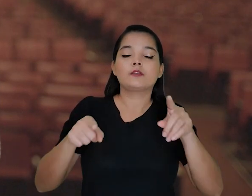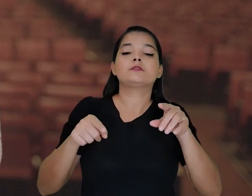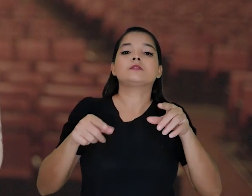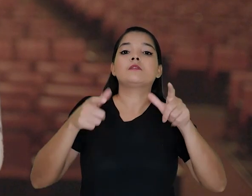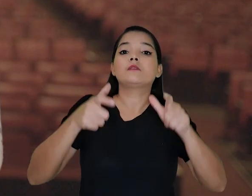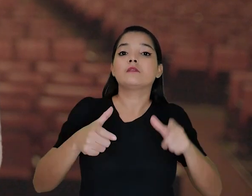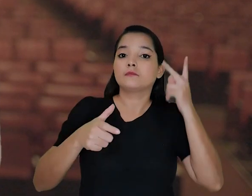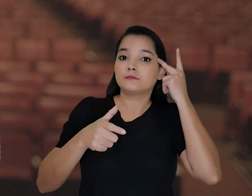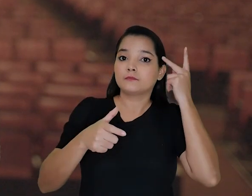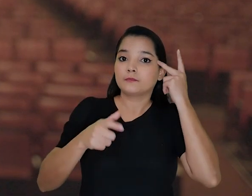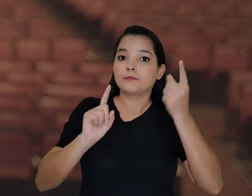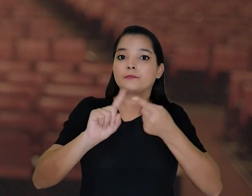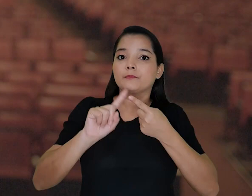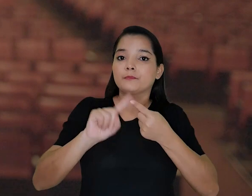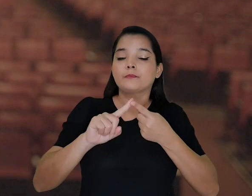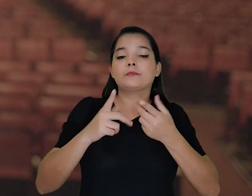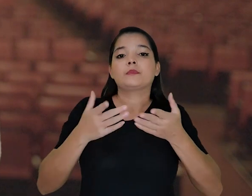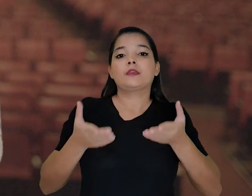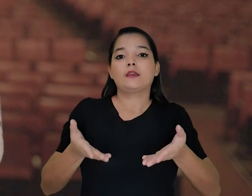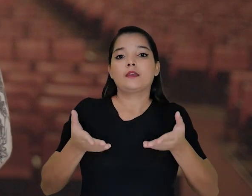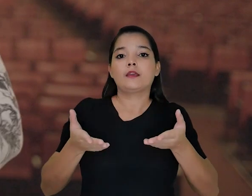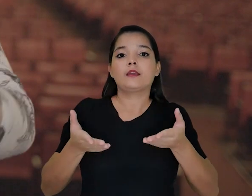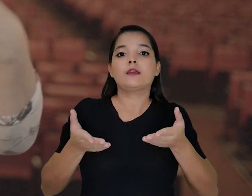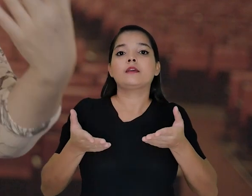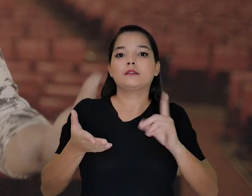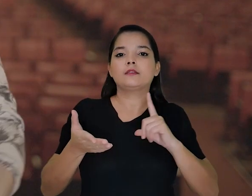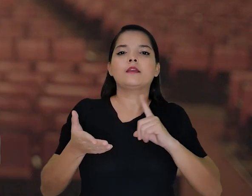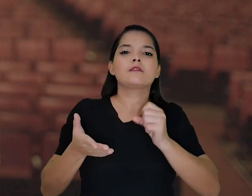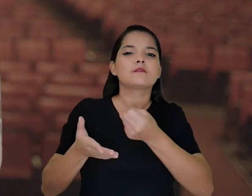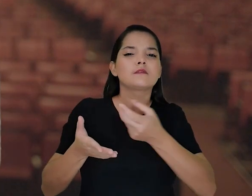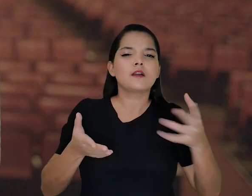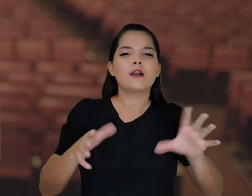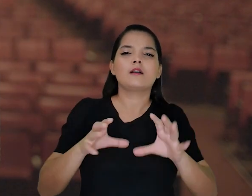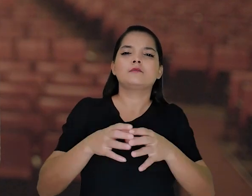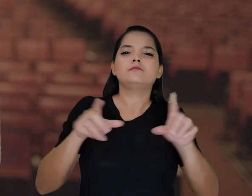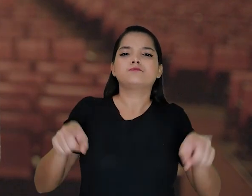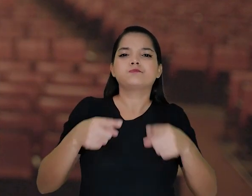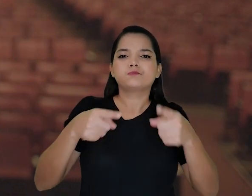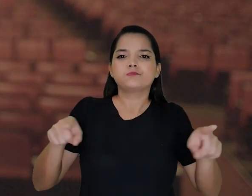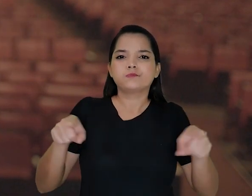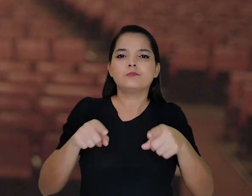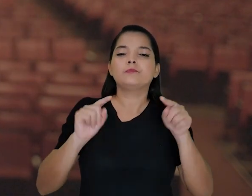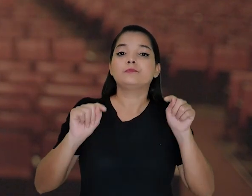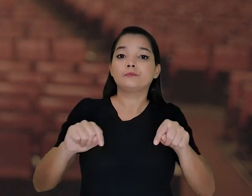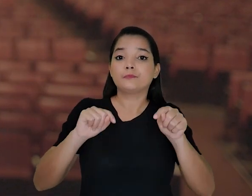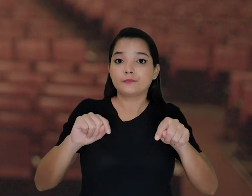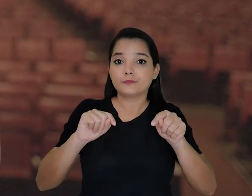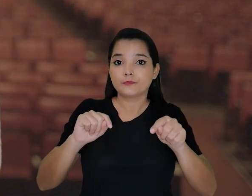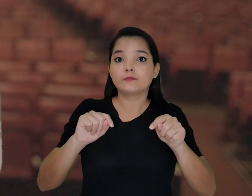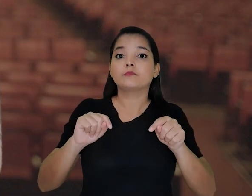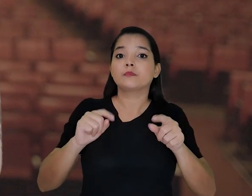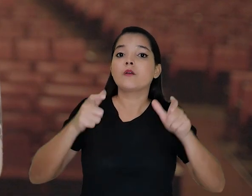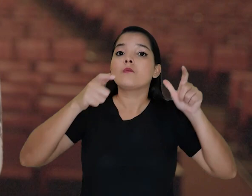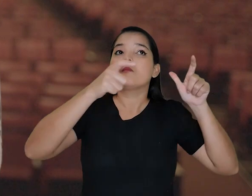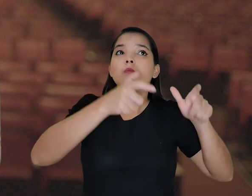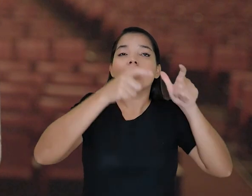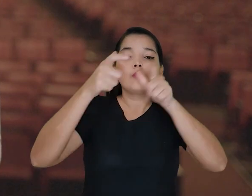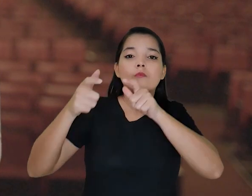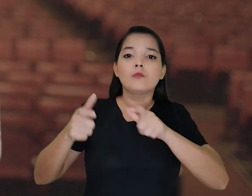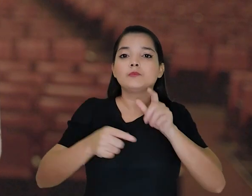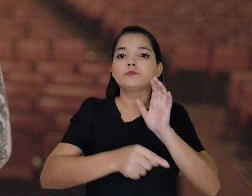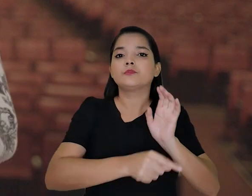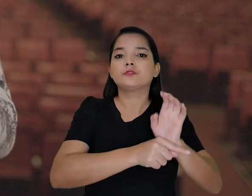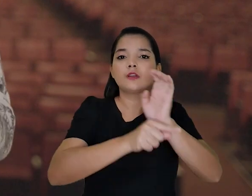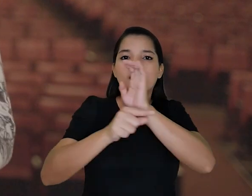eh temos também ah vários orquestras Ah que funcionam eh nos diversos estados